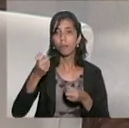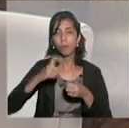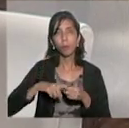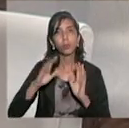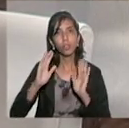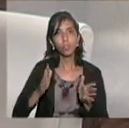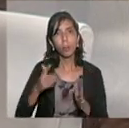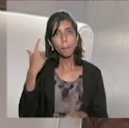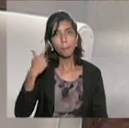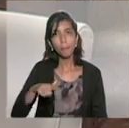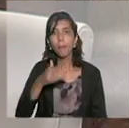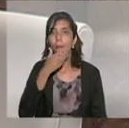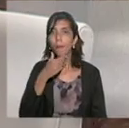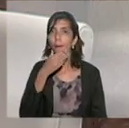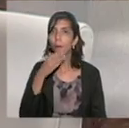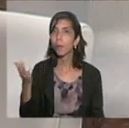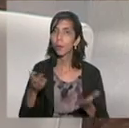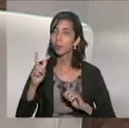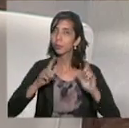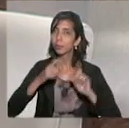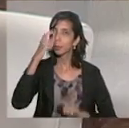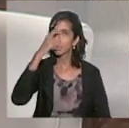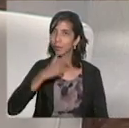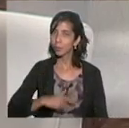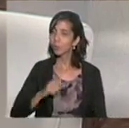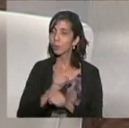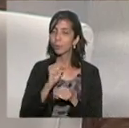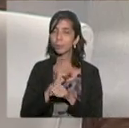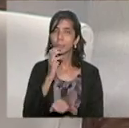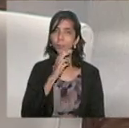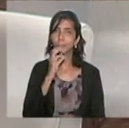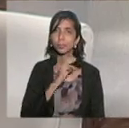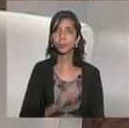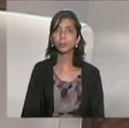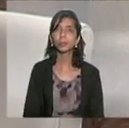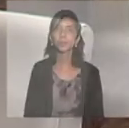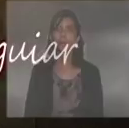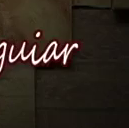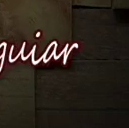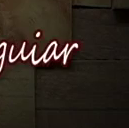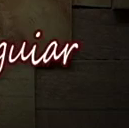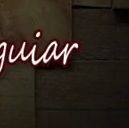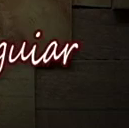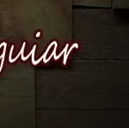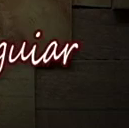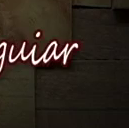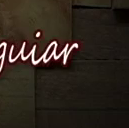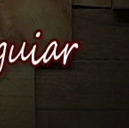rápido intervalo e a gente volta com mais Tadeu Aguiar aqui no Perfil pra você. Não sai daí não, que é rapidinho.